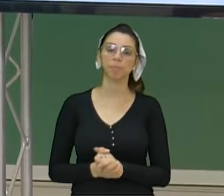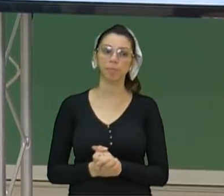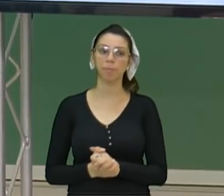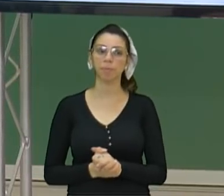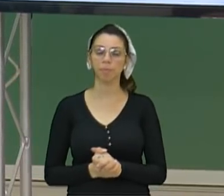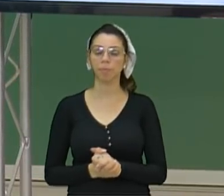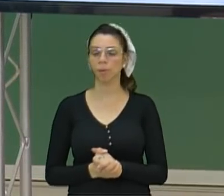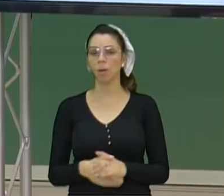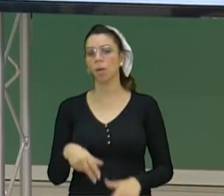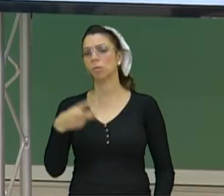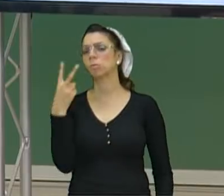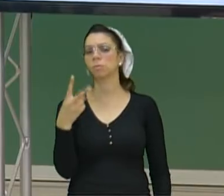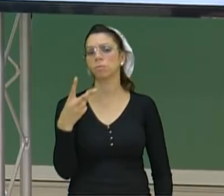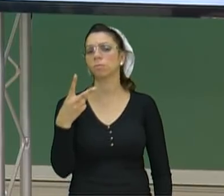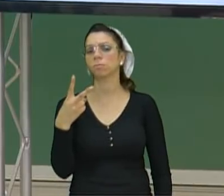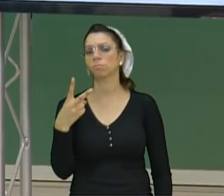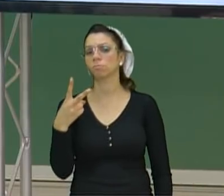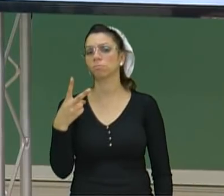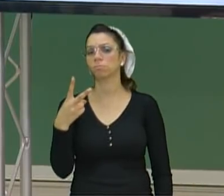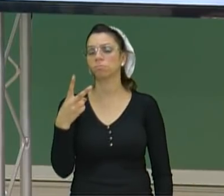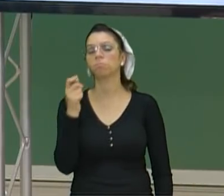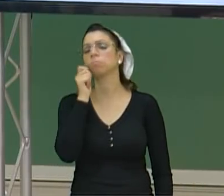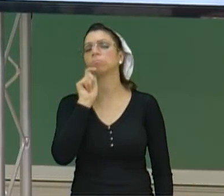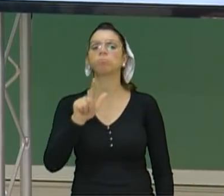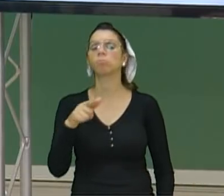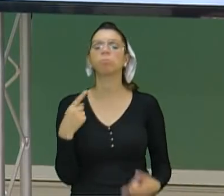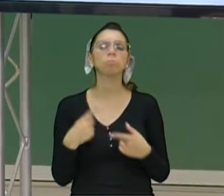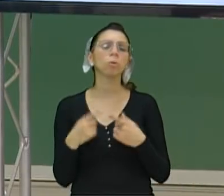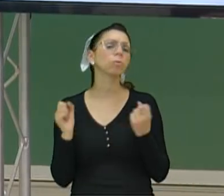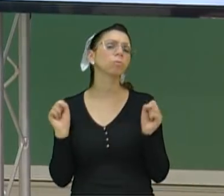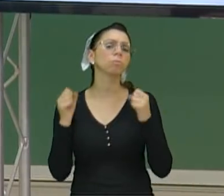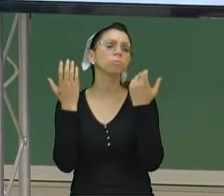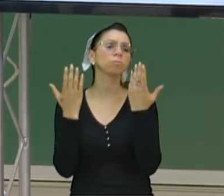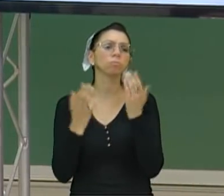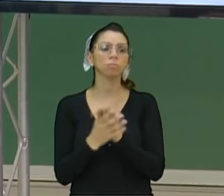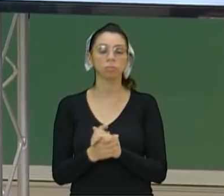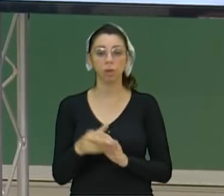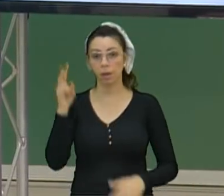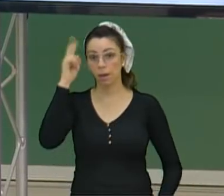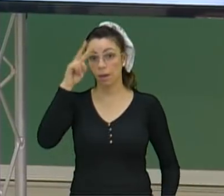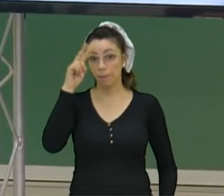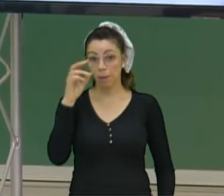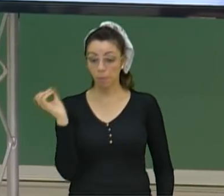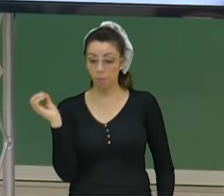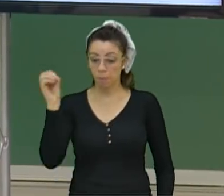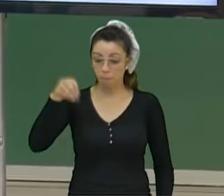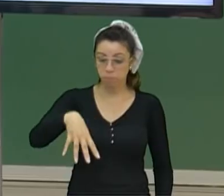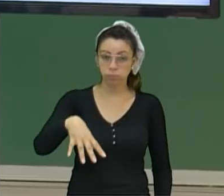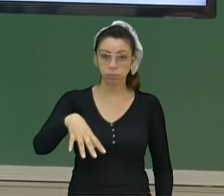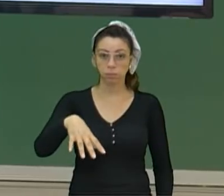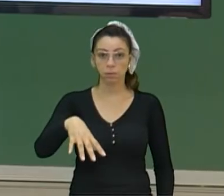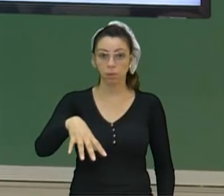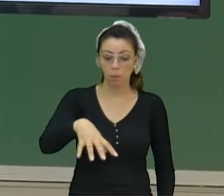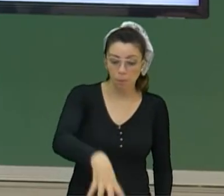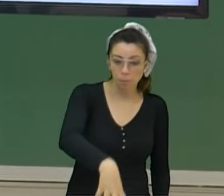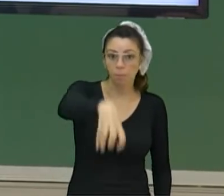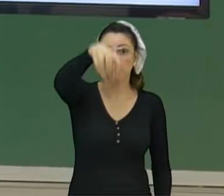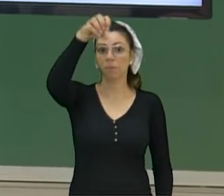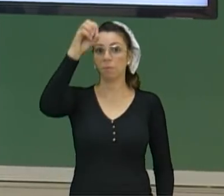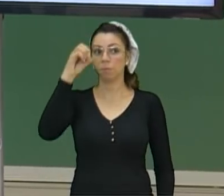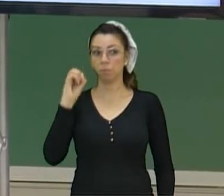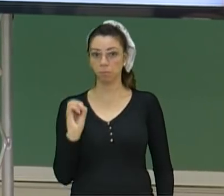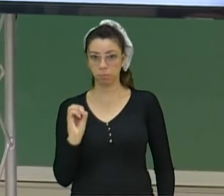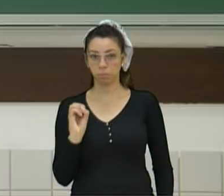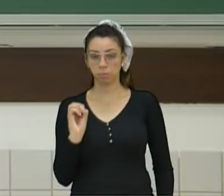da segunda ser azul? Lembrando lá, a professora marcou lá, com reposição. Eu tirei a primeira bolinha